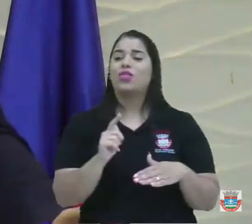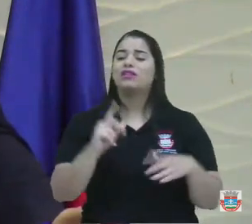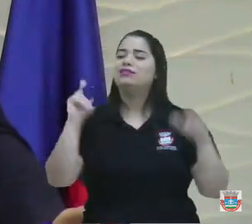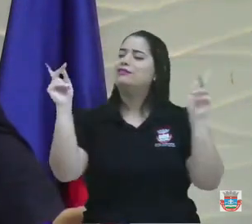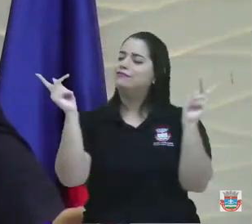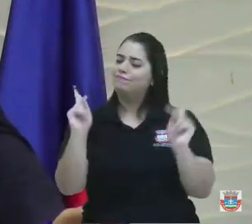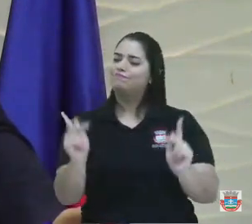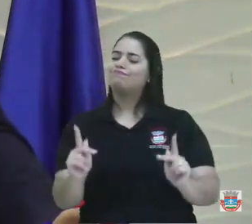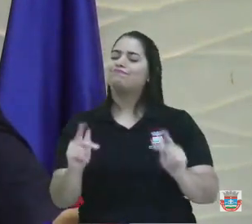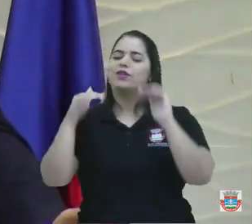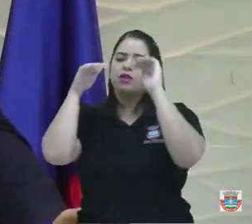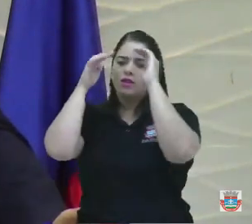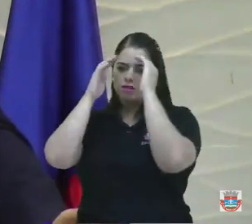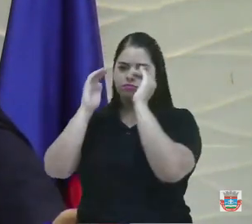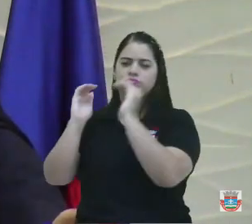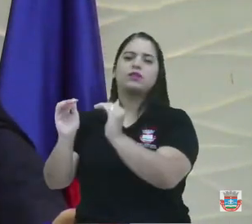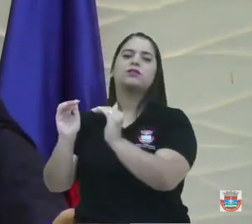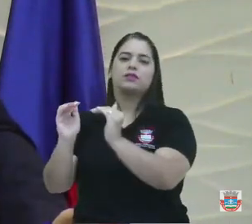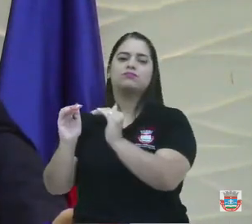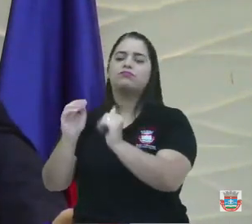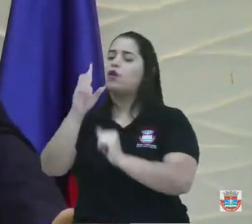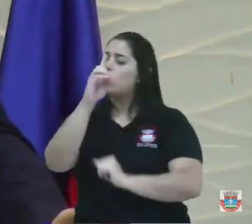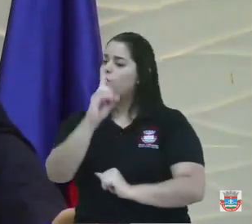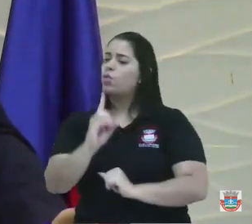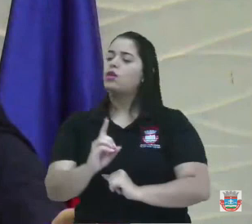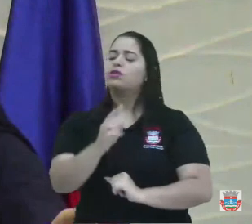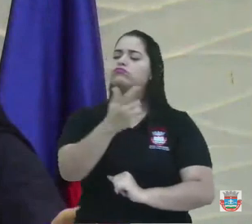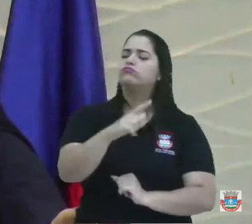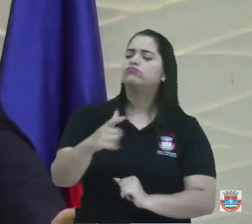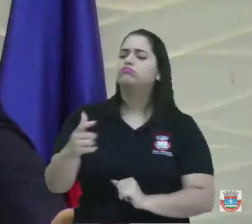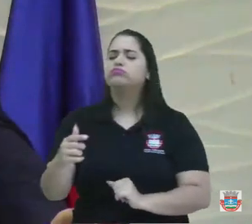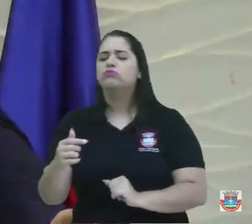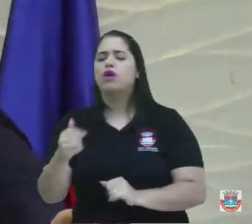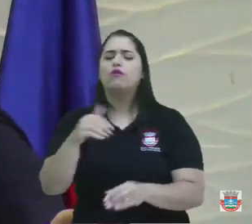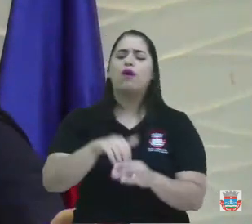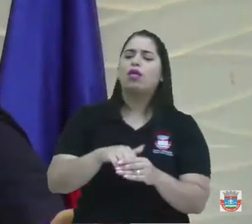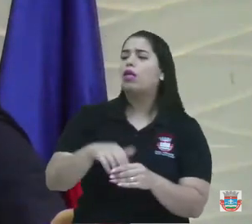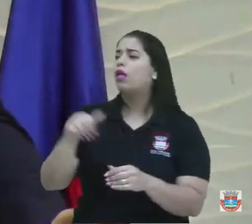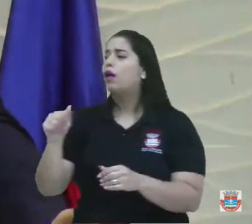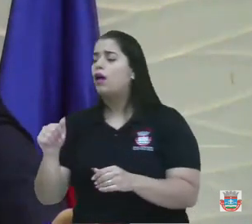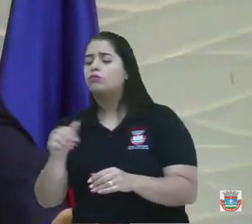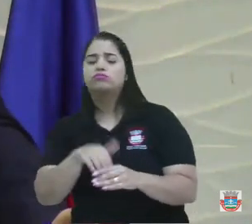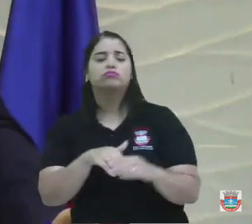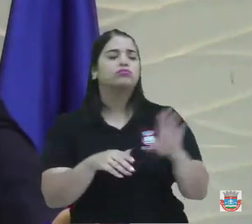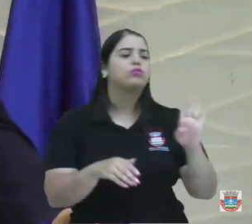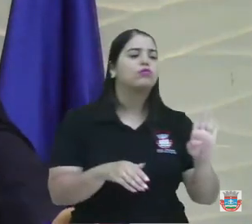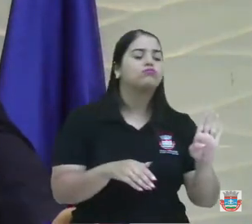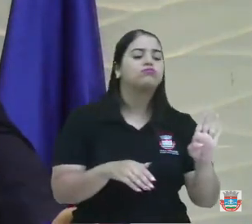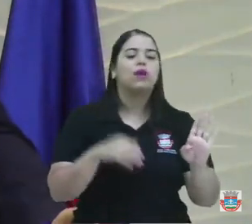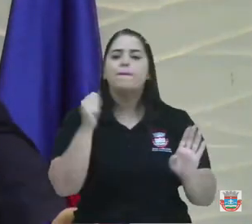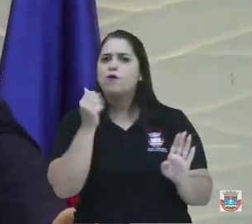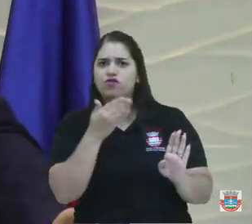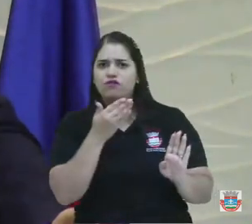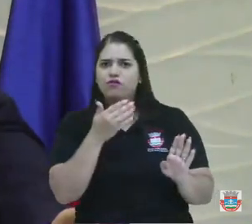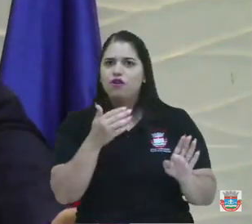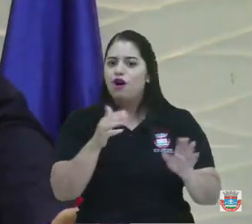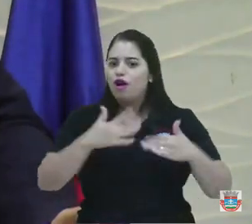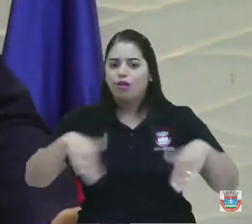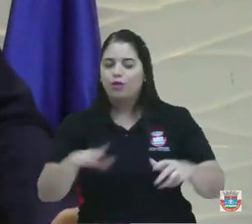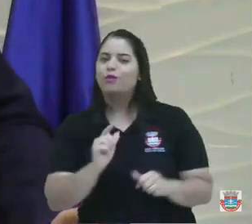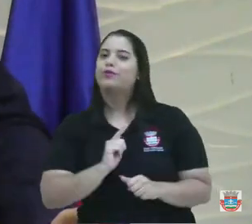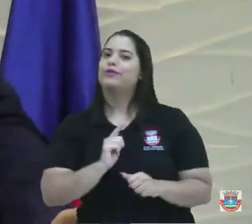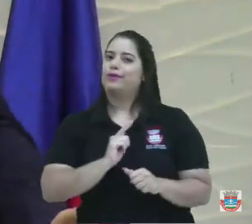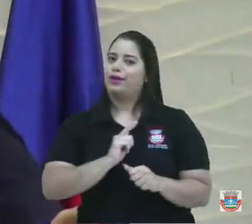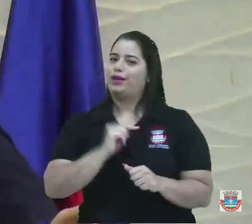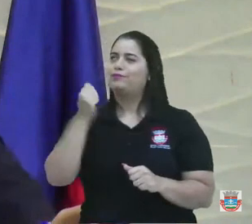paz, respeitando o direito do outro de votar em A ou votar em B. Cada um tem seus motivos. Cada um tem a sua